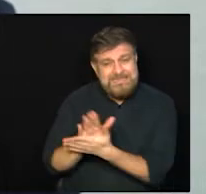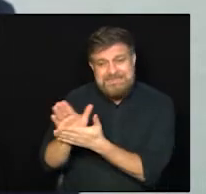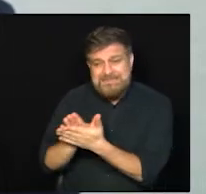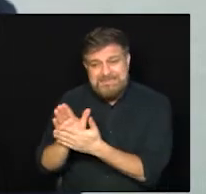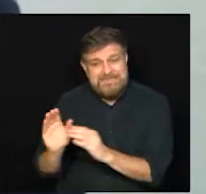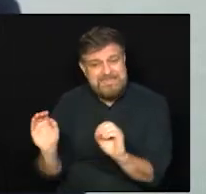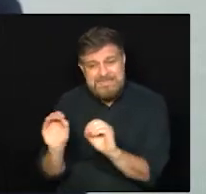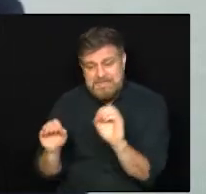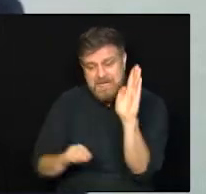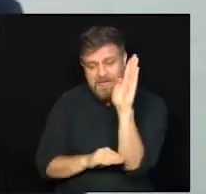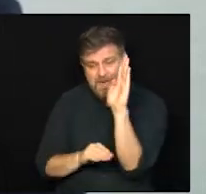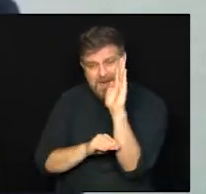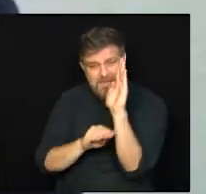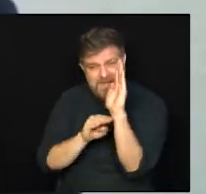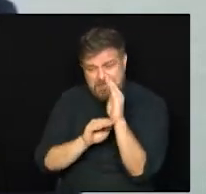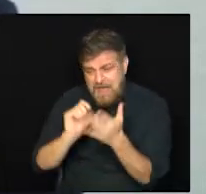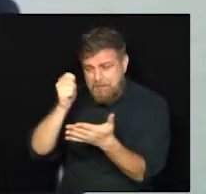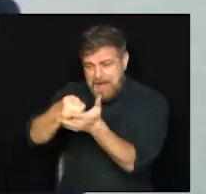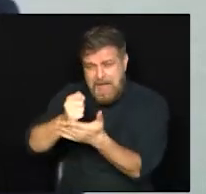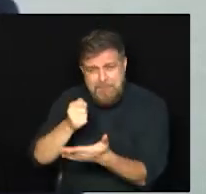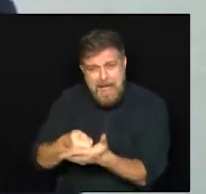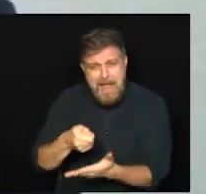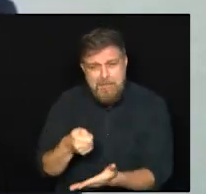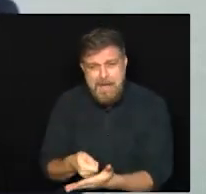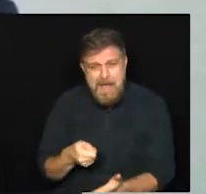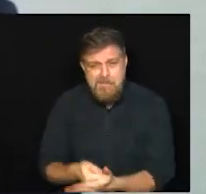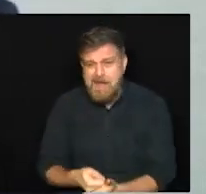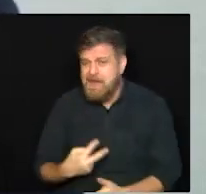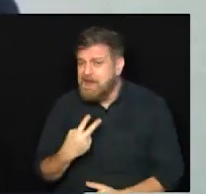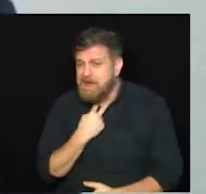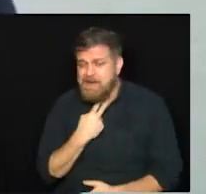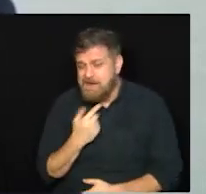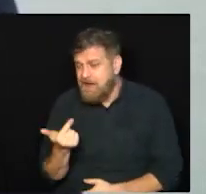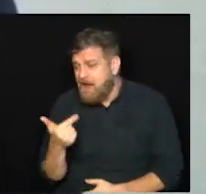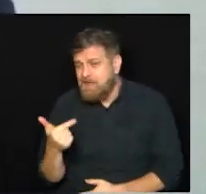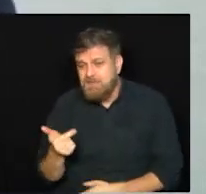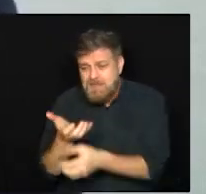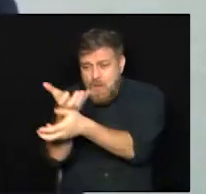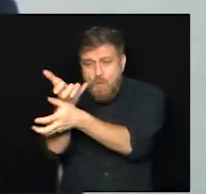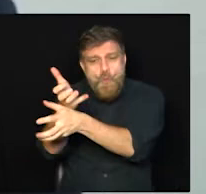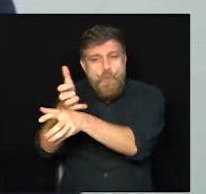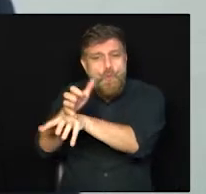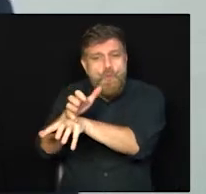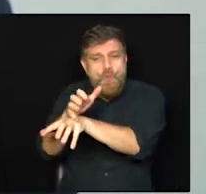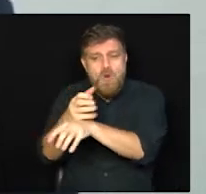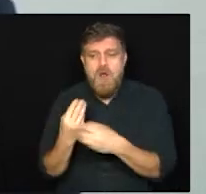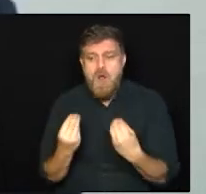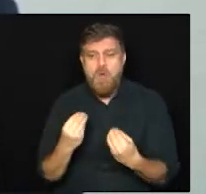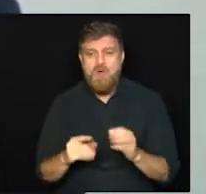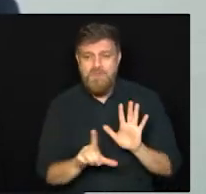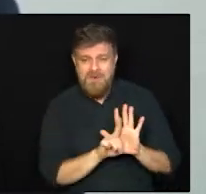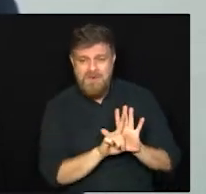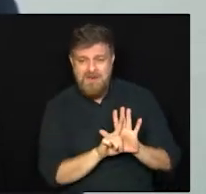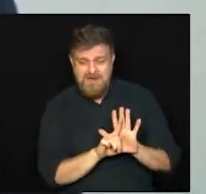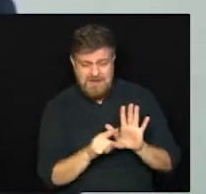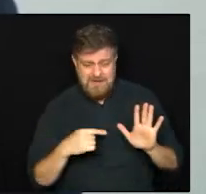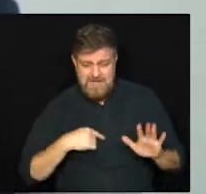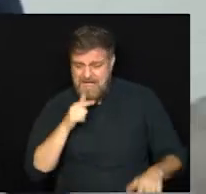por apartamento, com ocupações tão baixas. Então, esse